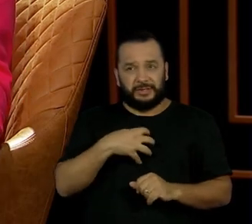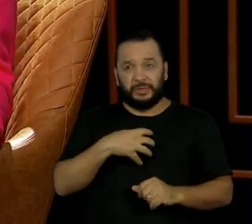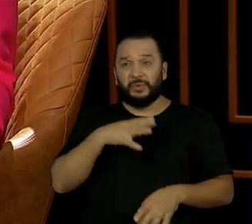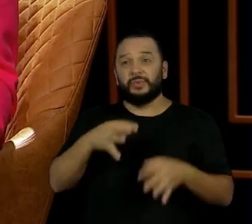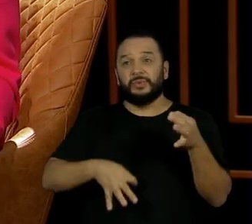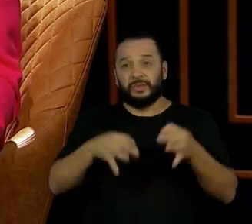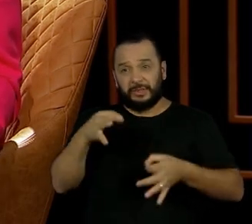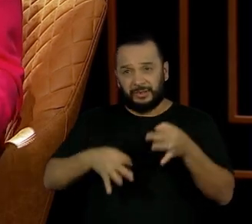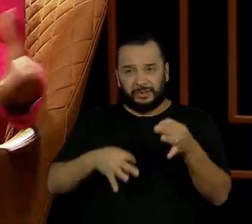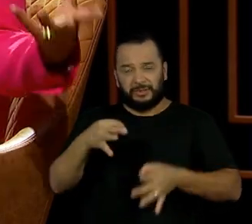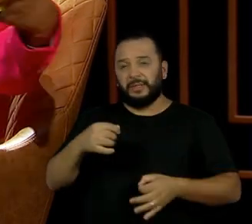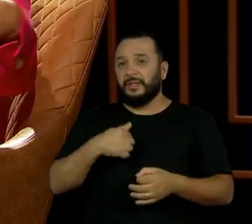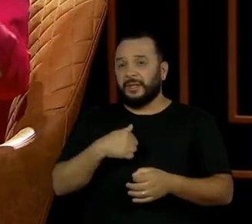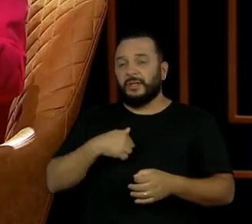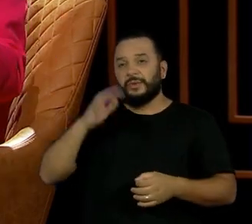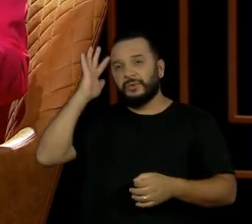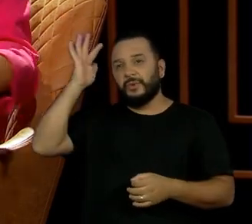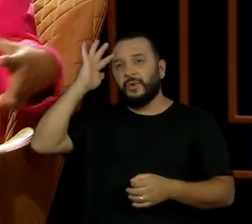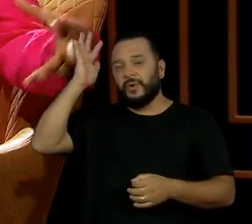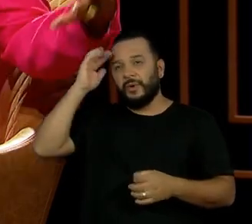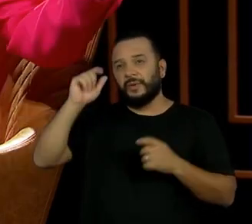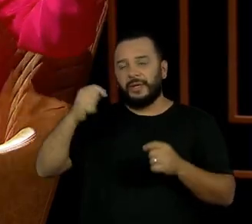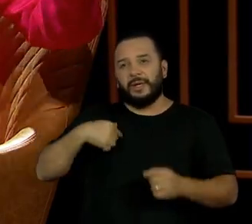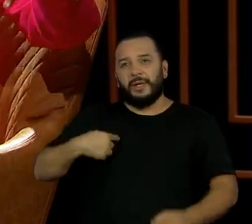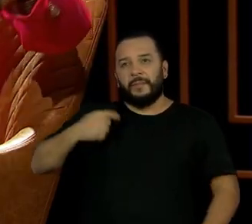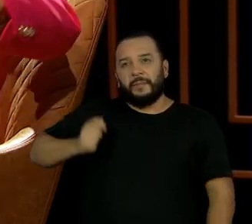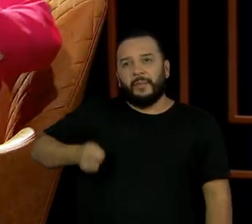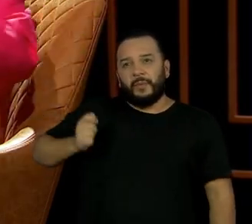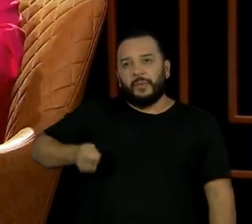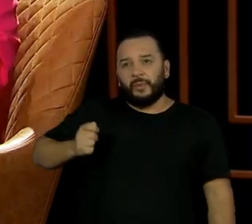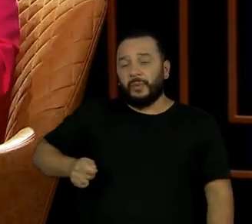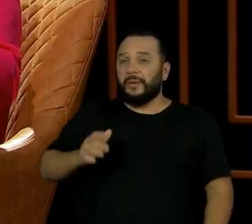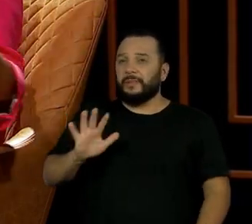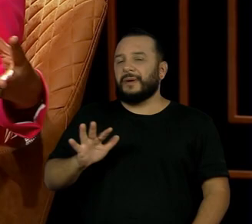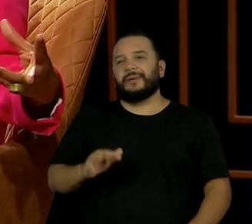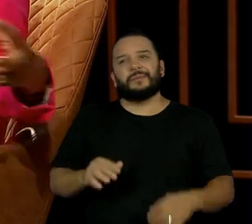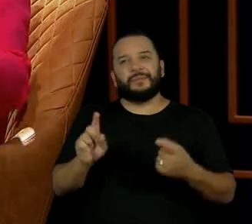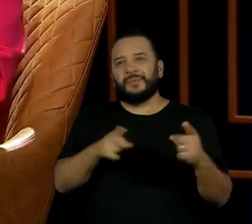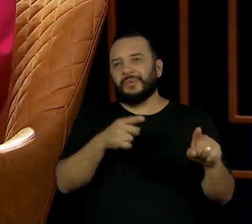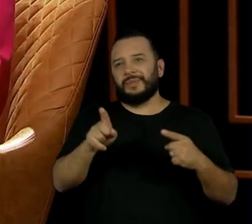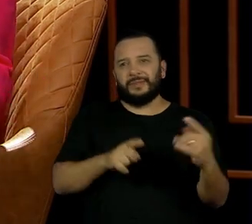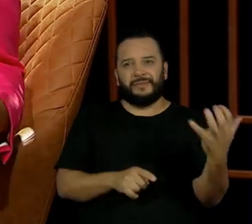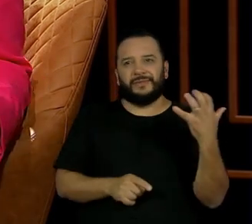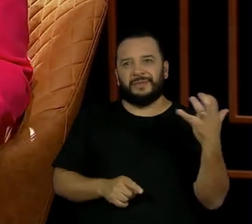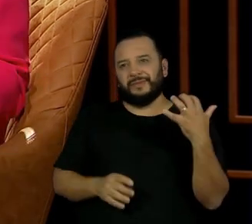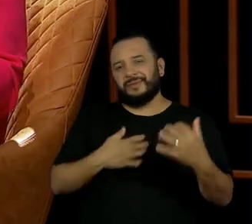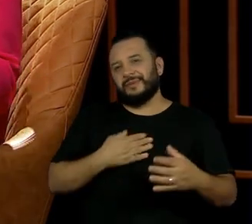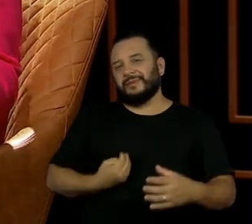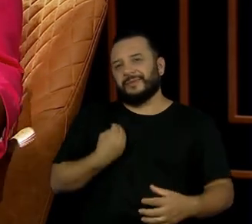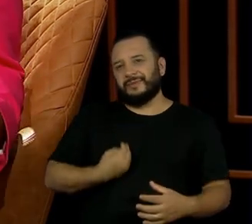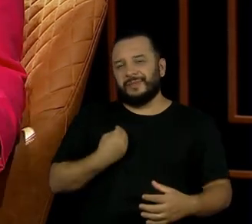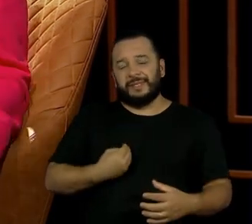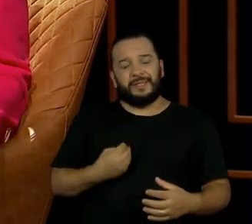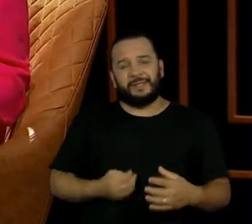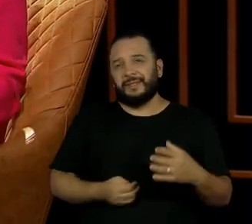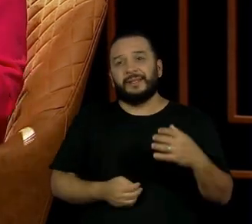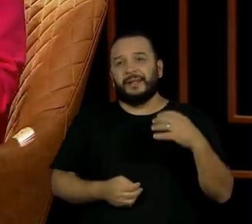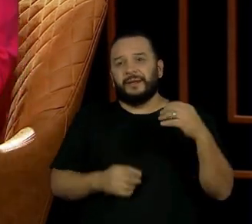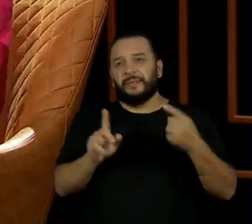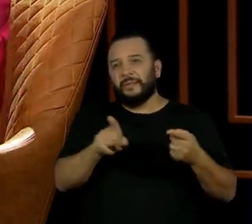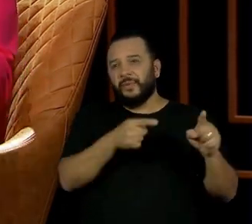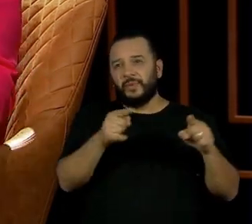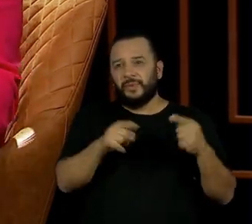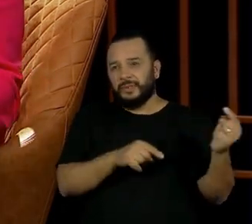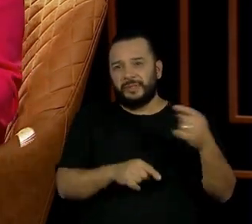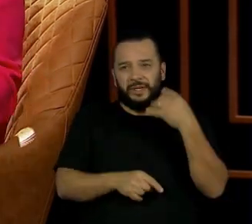de ser promotora mas a música chegou de um jeito tipo um furacão na minha vida uma paixão avassaladora Onde eu